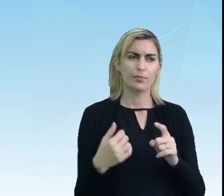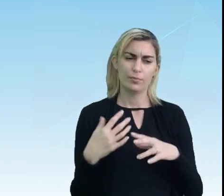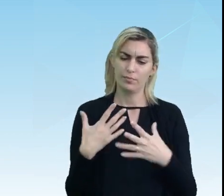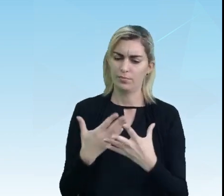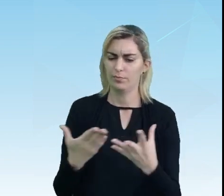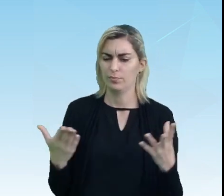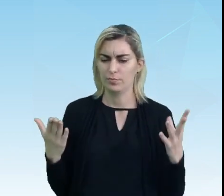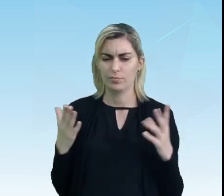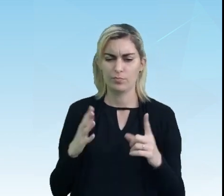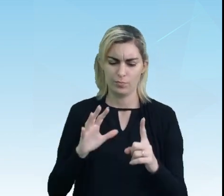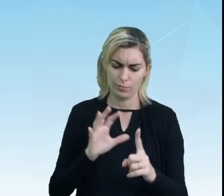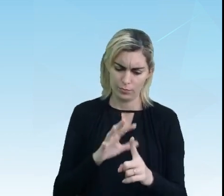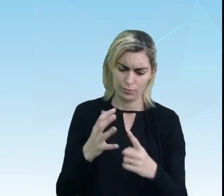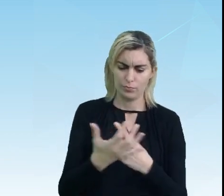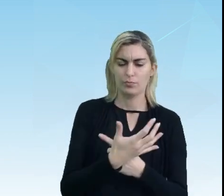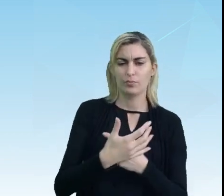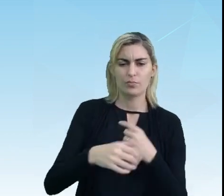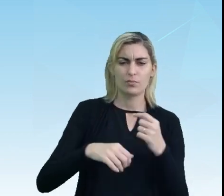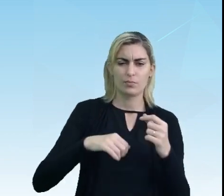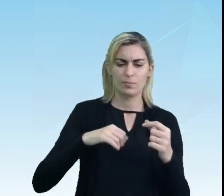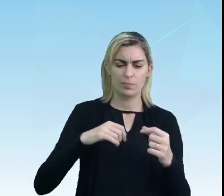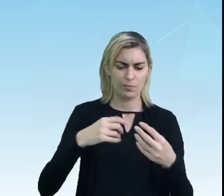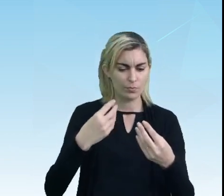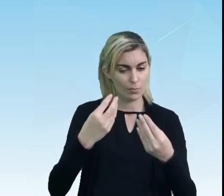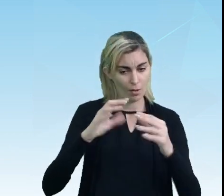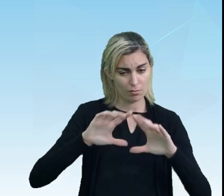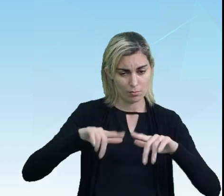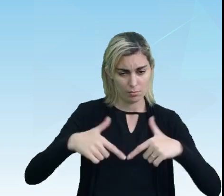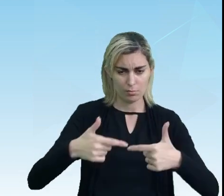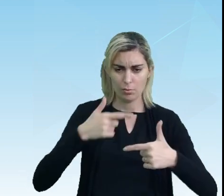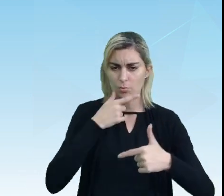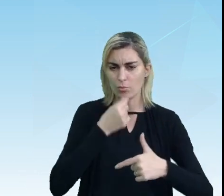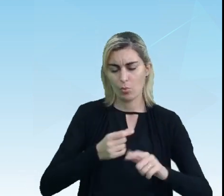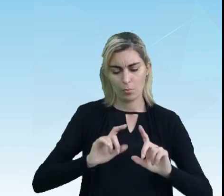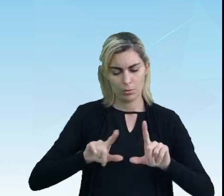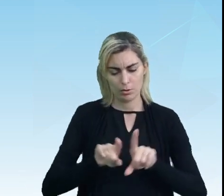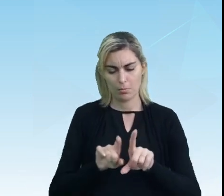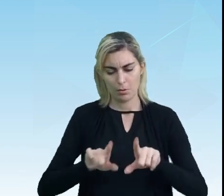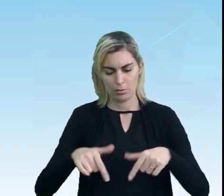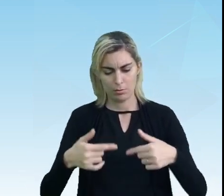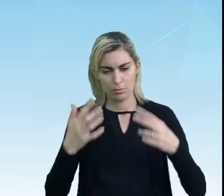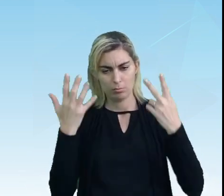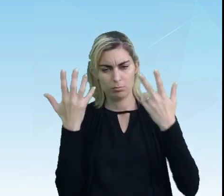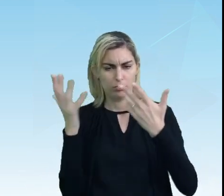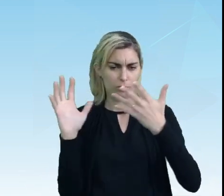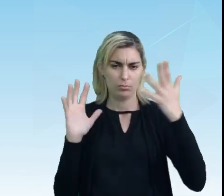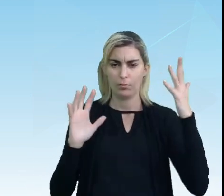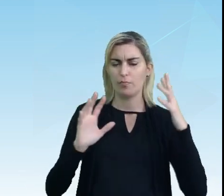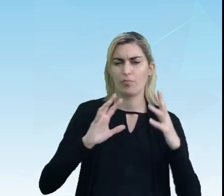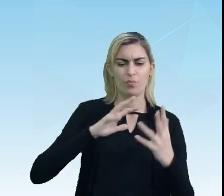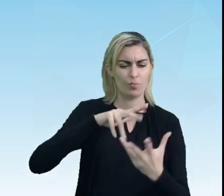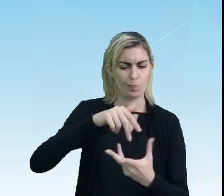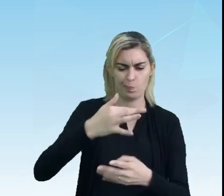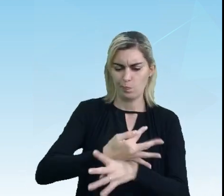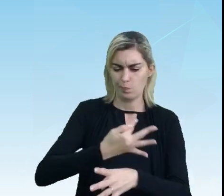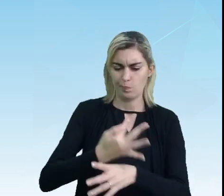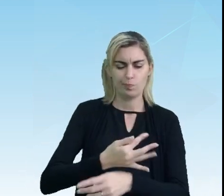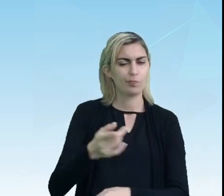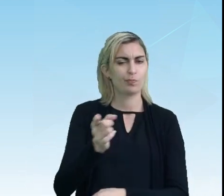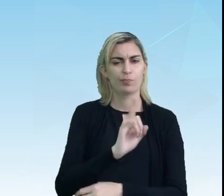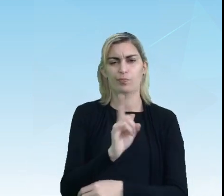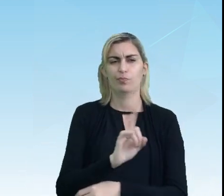tantos bombardeios, ou seja, tanto pela ação do homem como pela ação natural. E o nosso planeta não está aguentando,